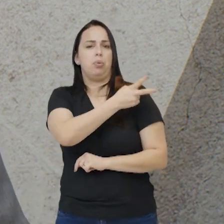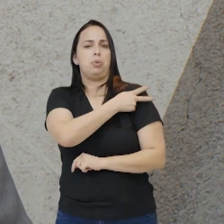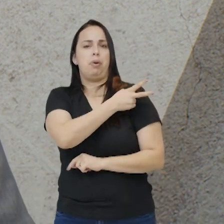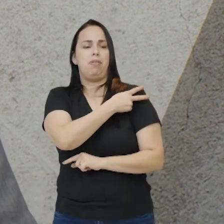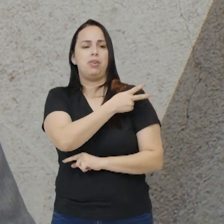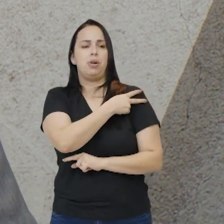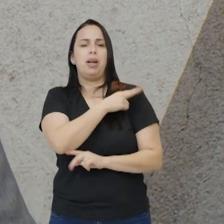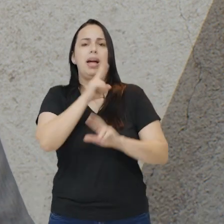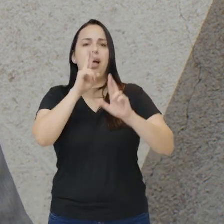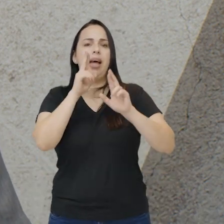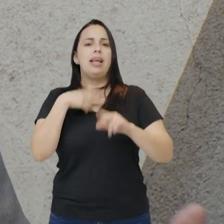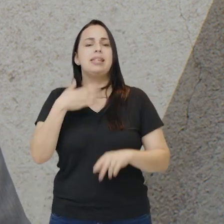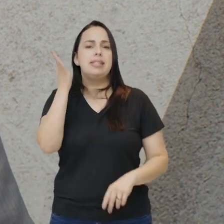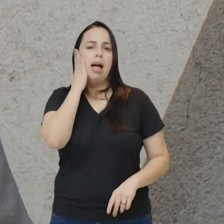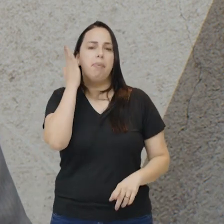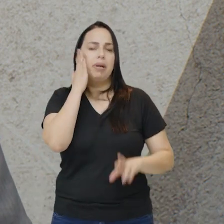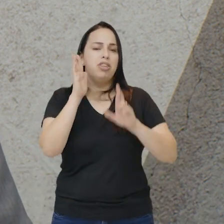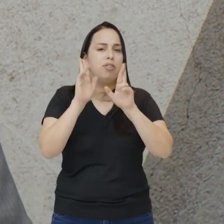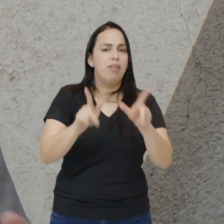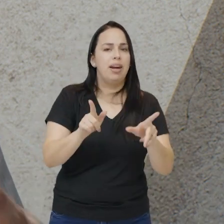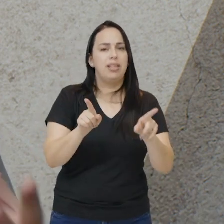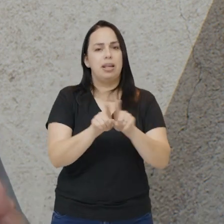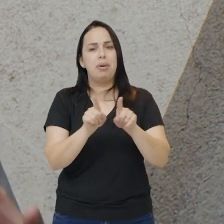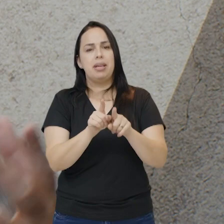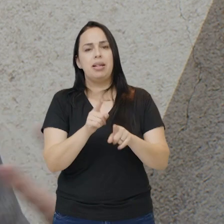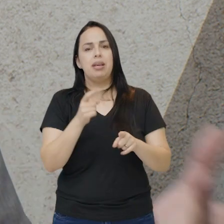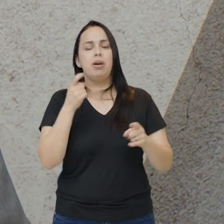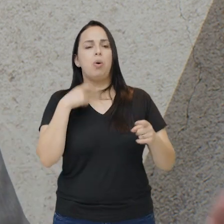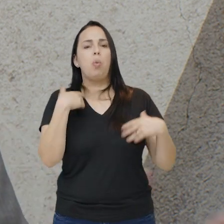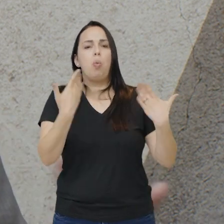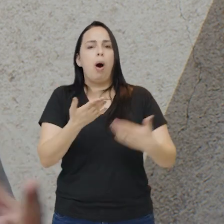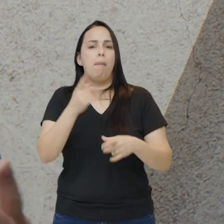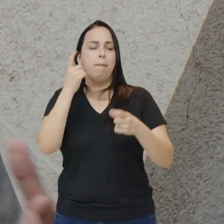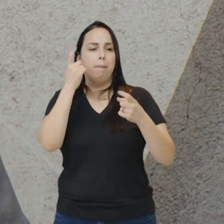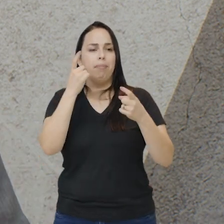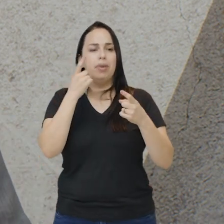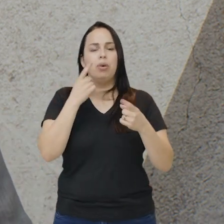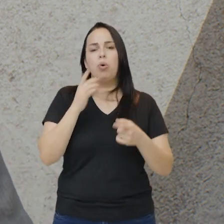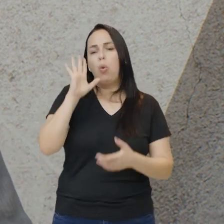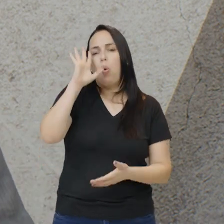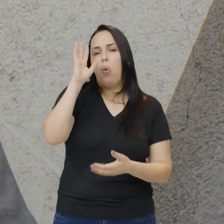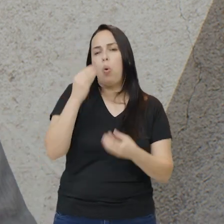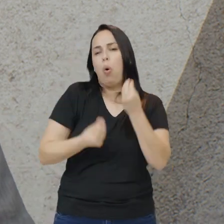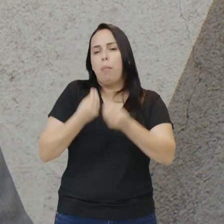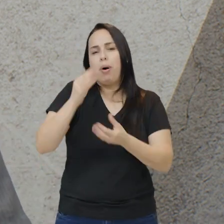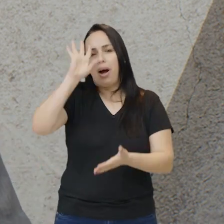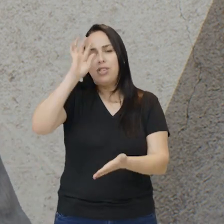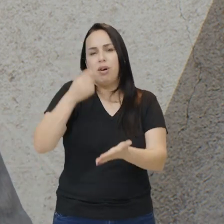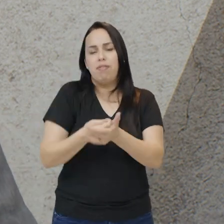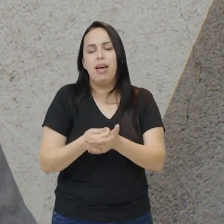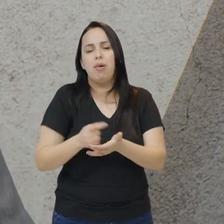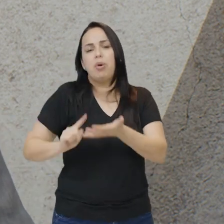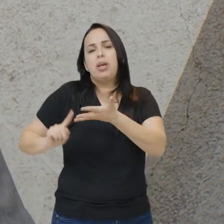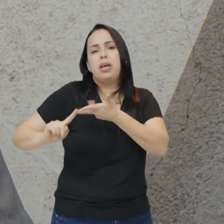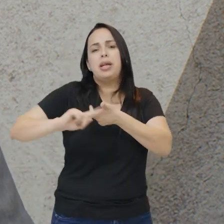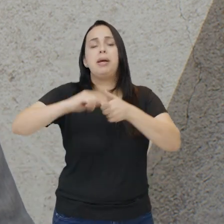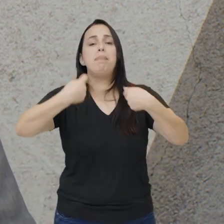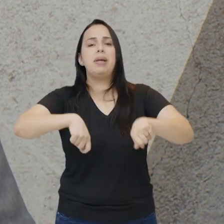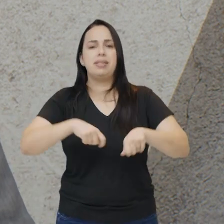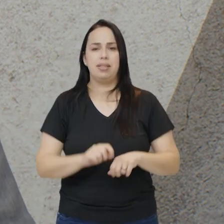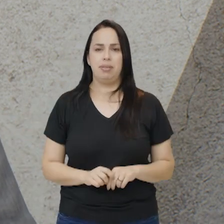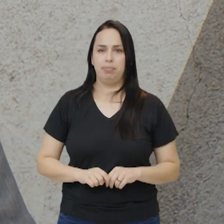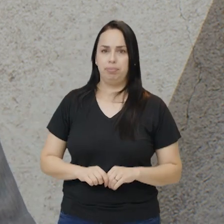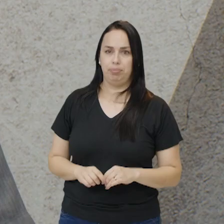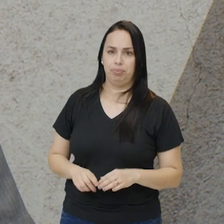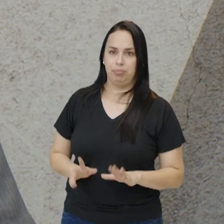de telemarketing teria com relação àquele atendente, né? O que se preocupar, as medidas a serem tomadas, as necessidades ali do dia a